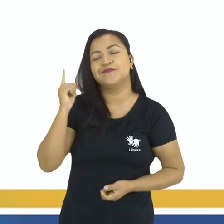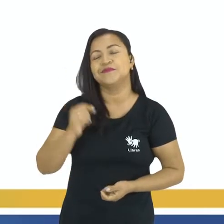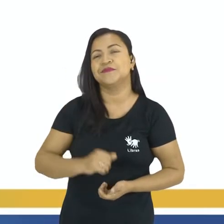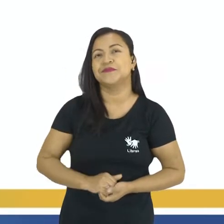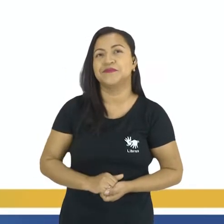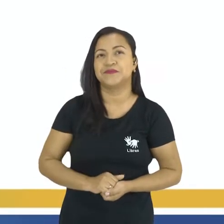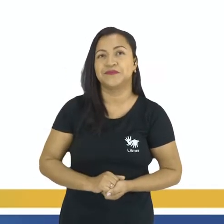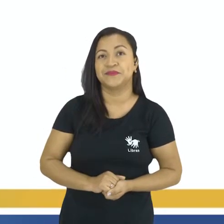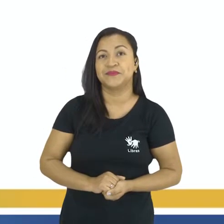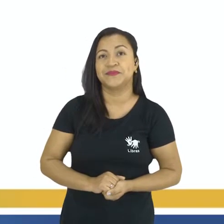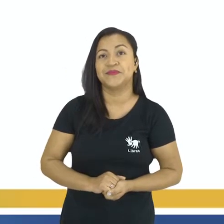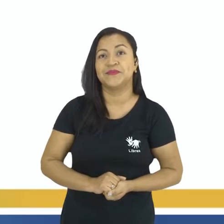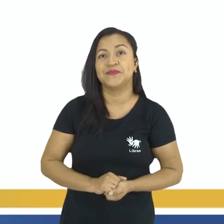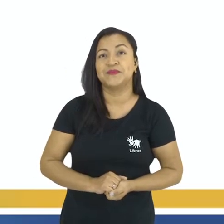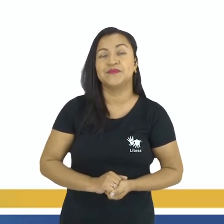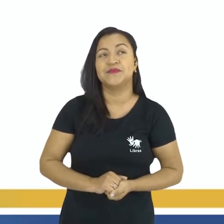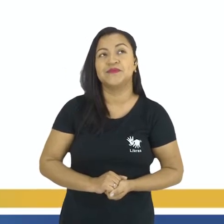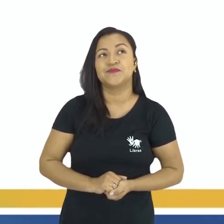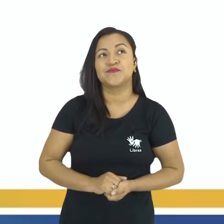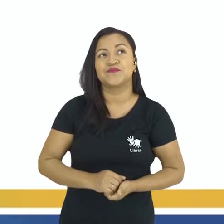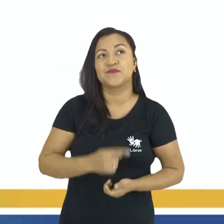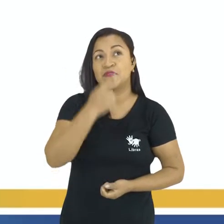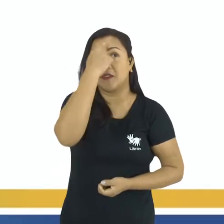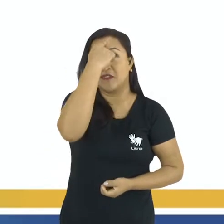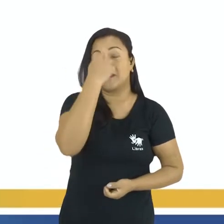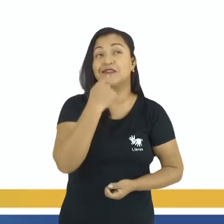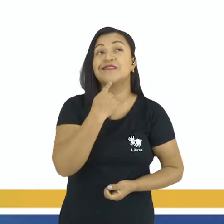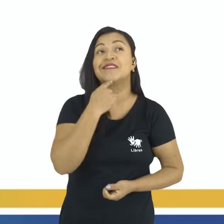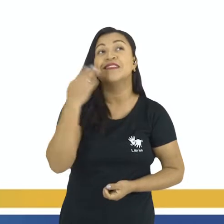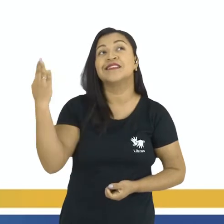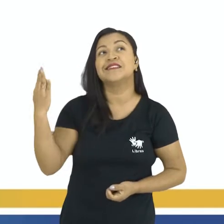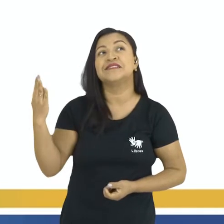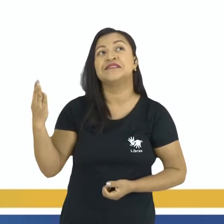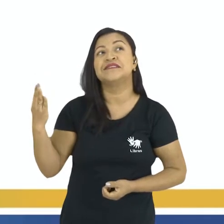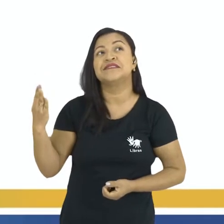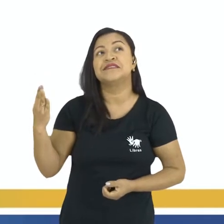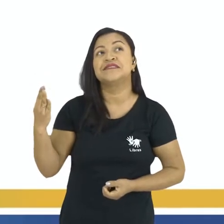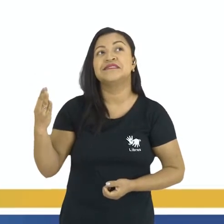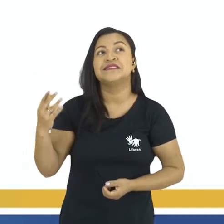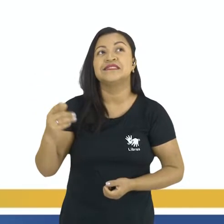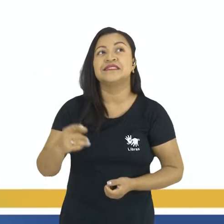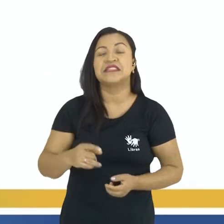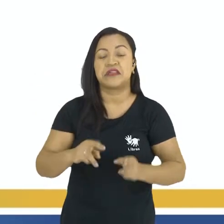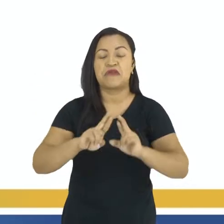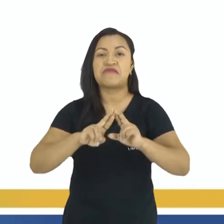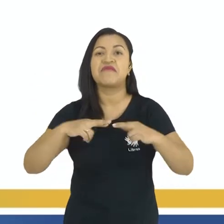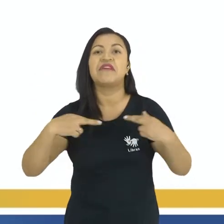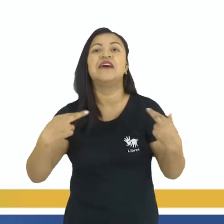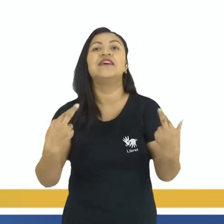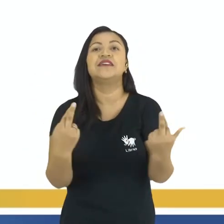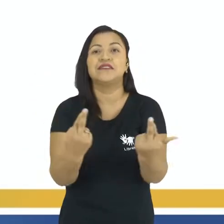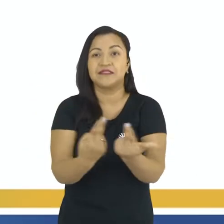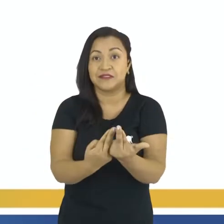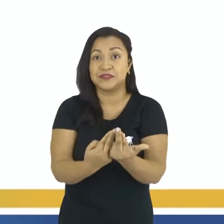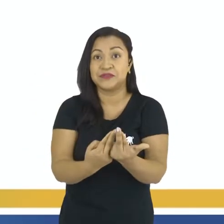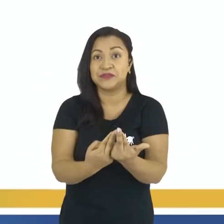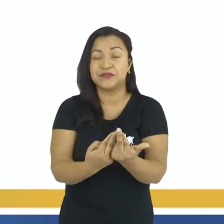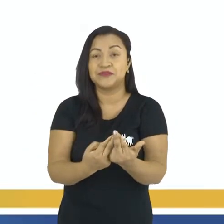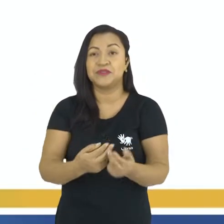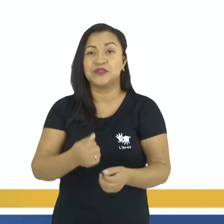telinha. Olha só, nós temos aqui uma imagem que mostra esse Concílio de Trento, de 1545